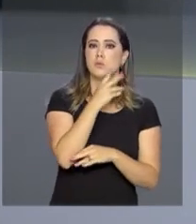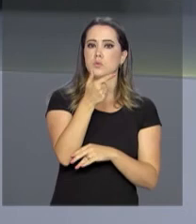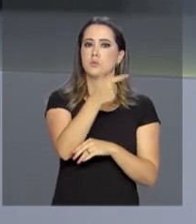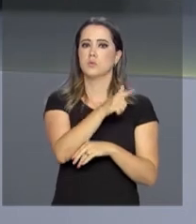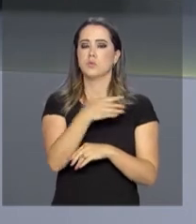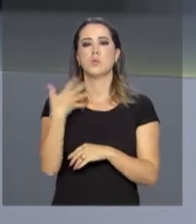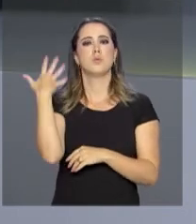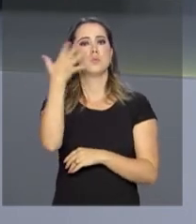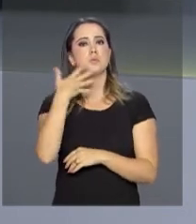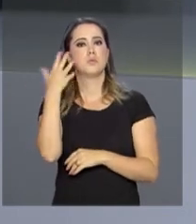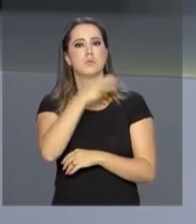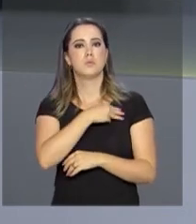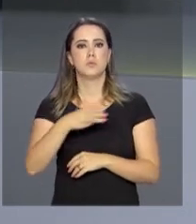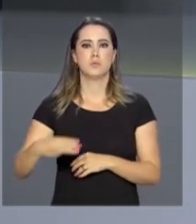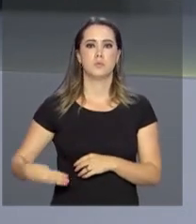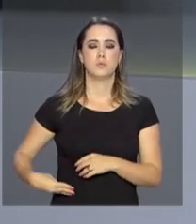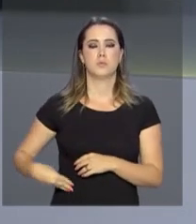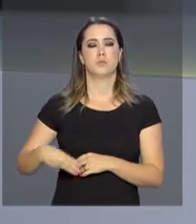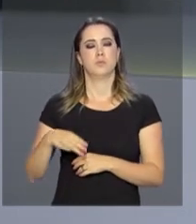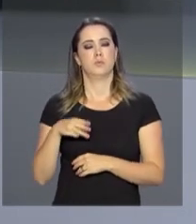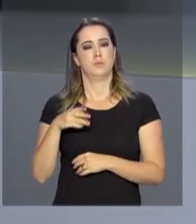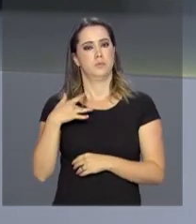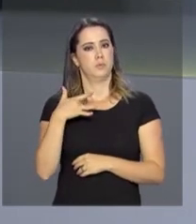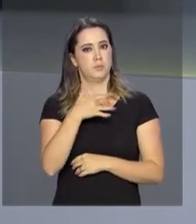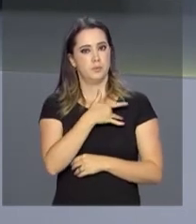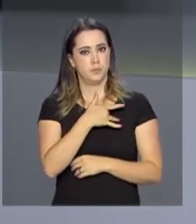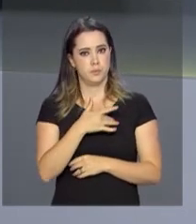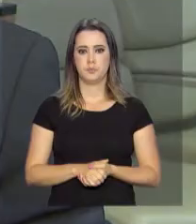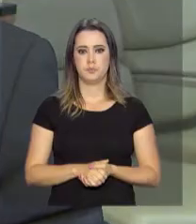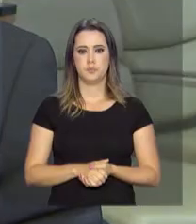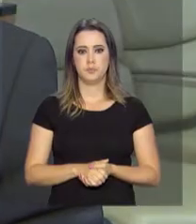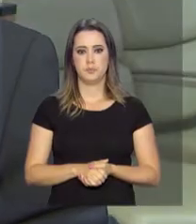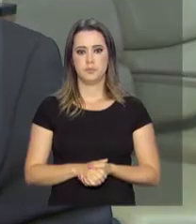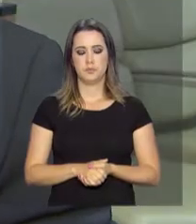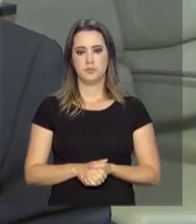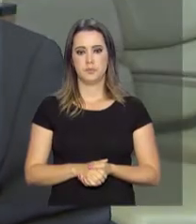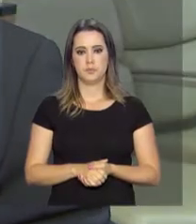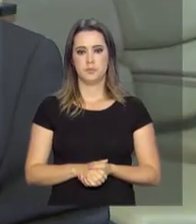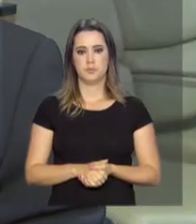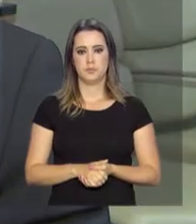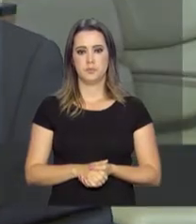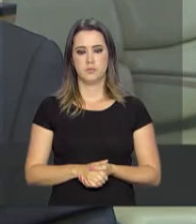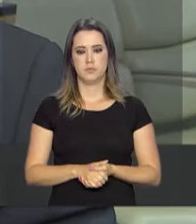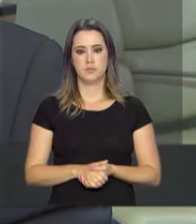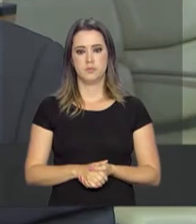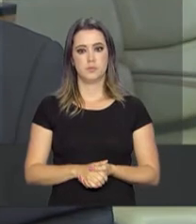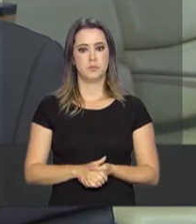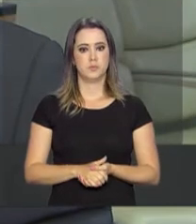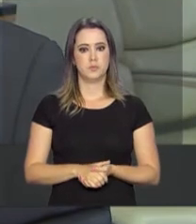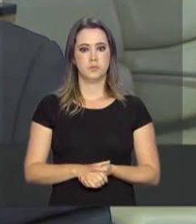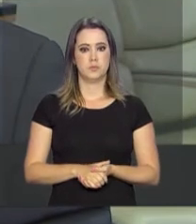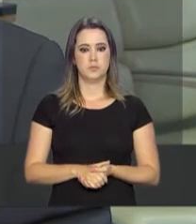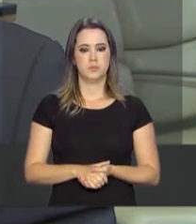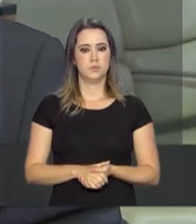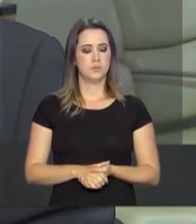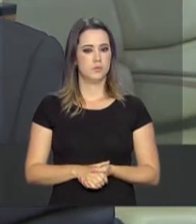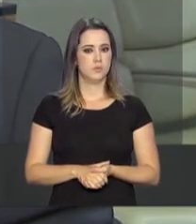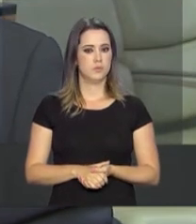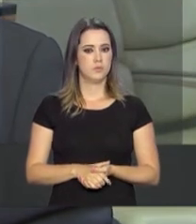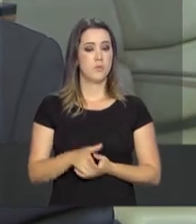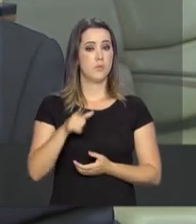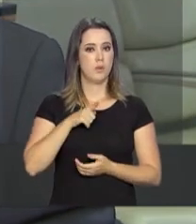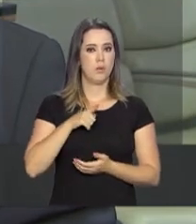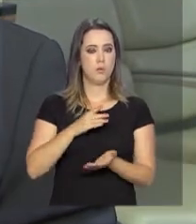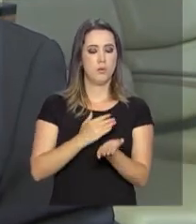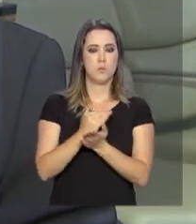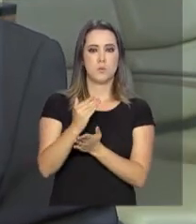e outros, como explica o ministro Vinícius Lumertz. Nós temos um início, né? Isso, à medida que a